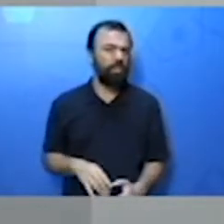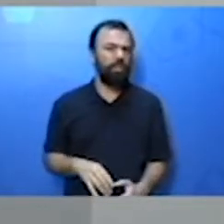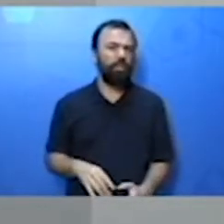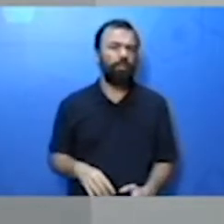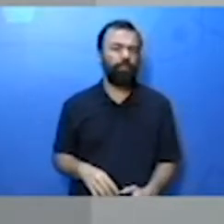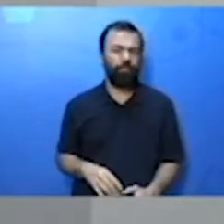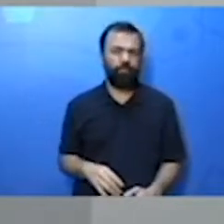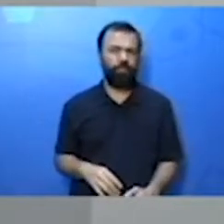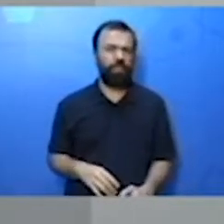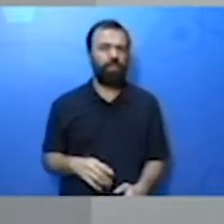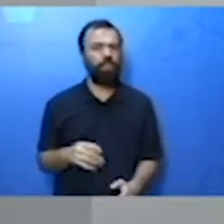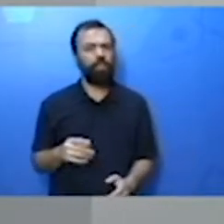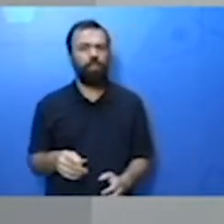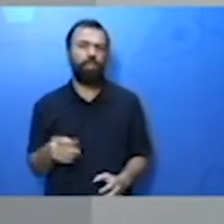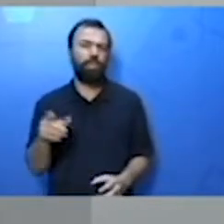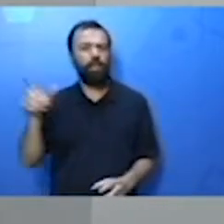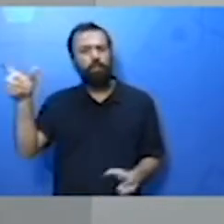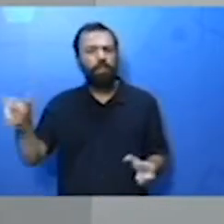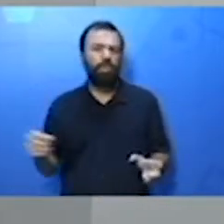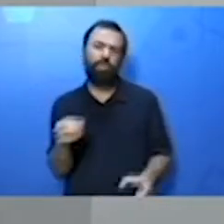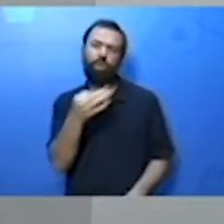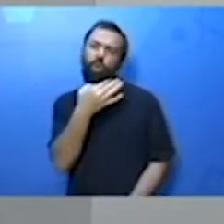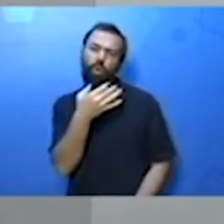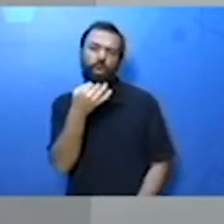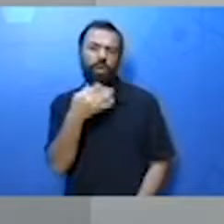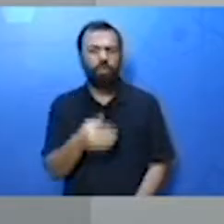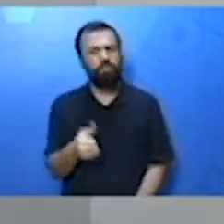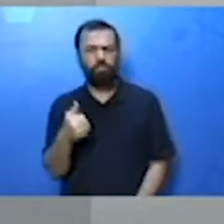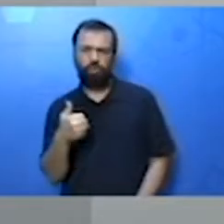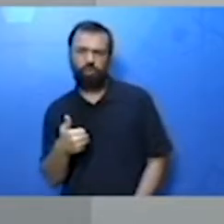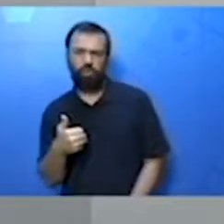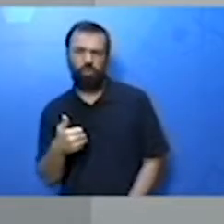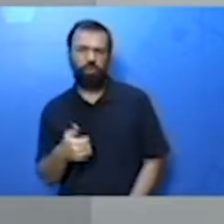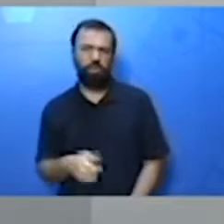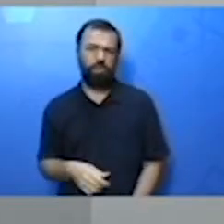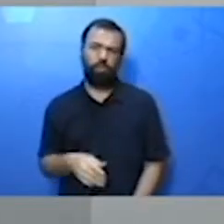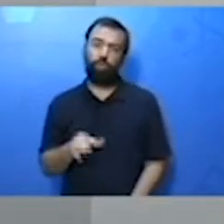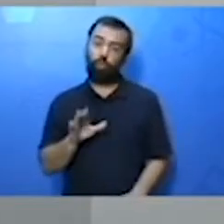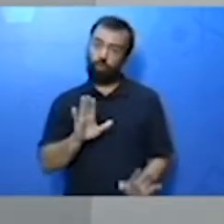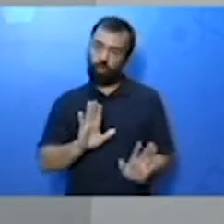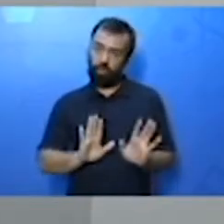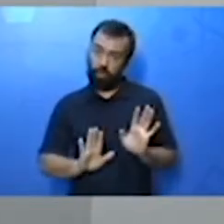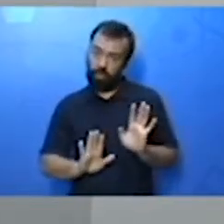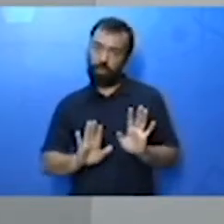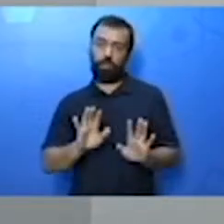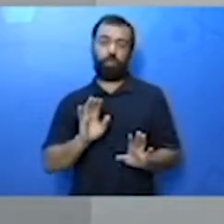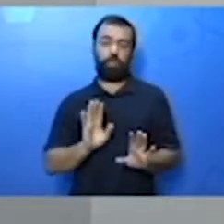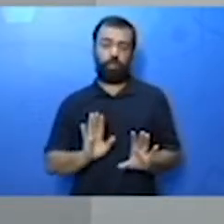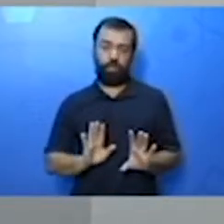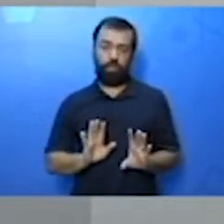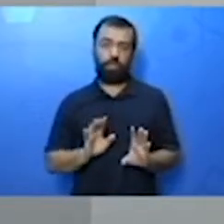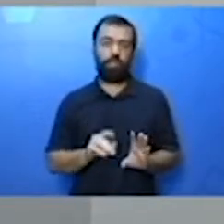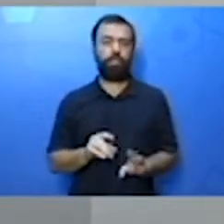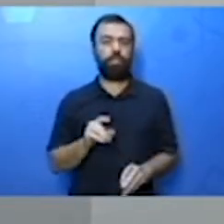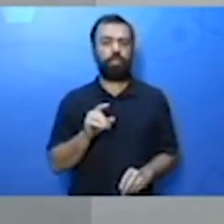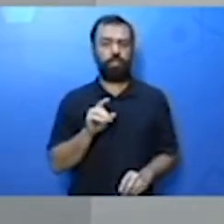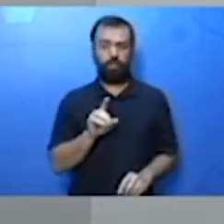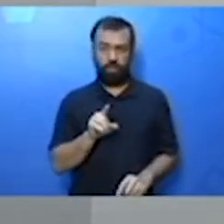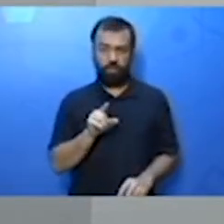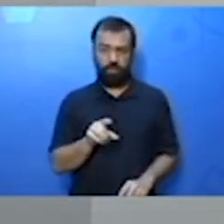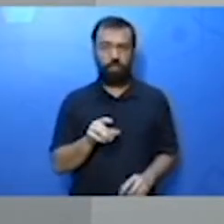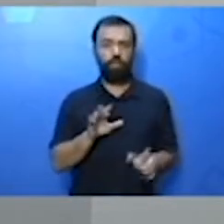Então, fala assim, fulano tomou um remédio, foi bom para mim. Mas não é porque foi bom para ele que vai ser bom para